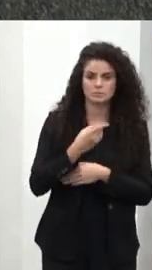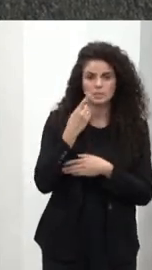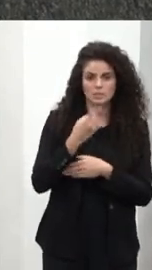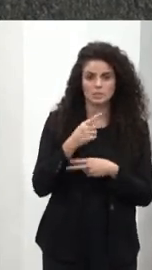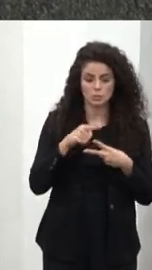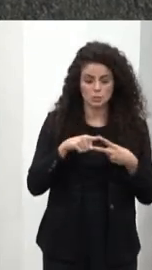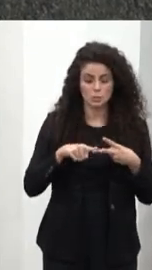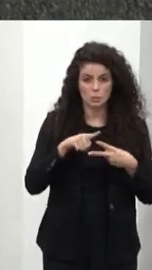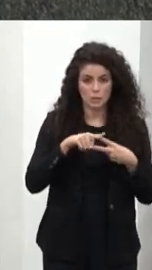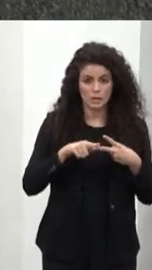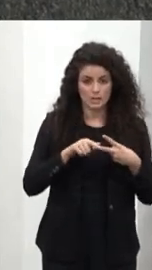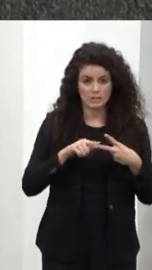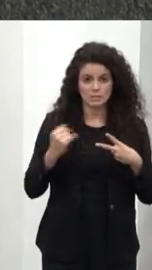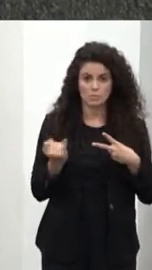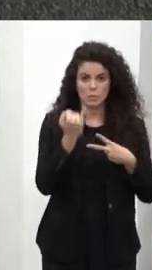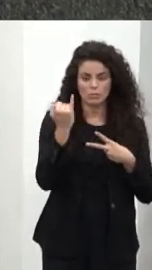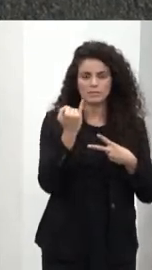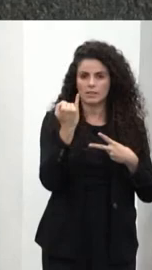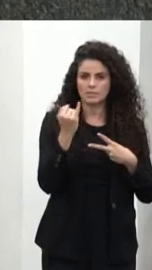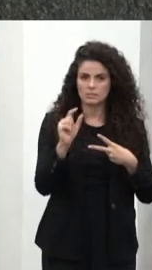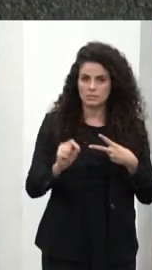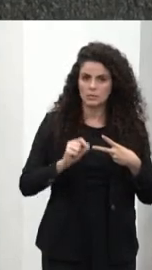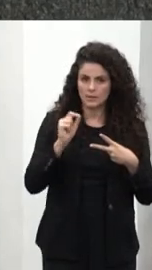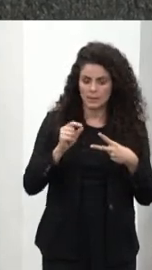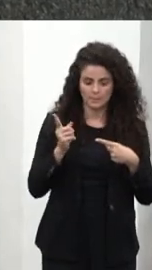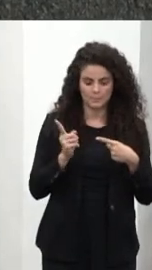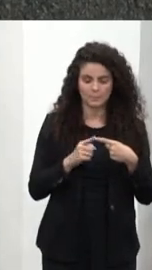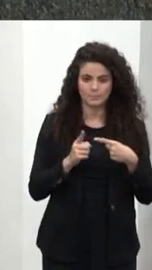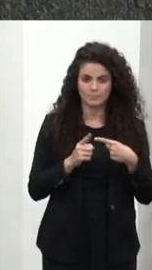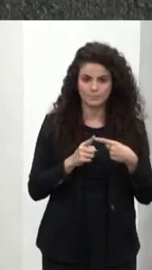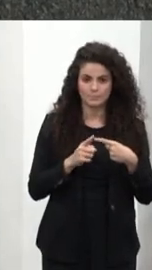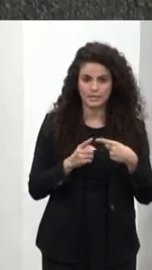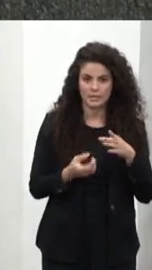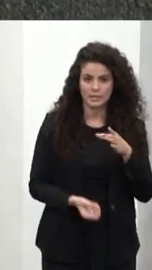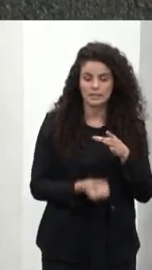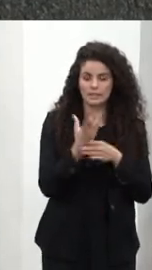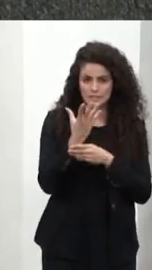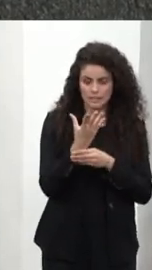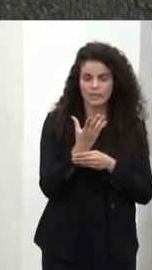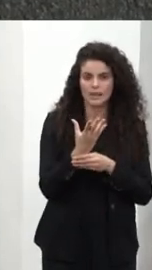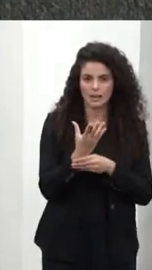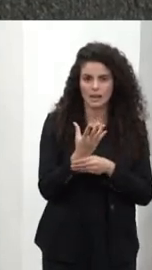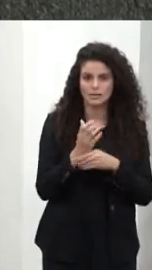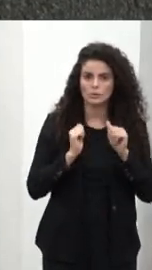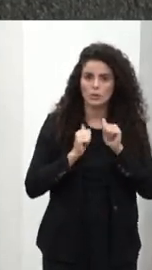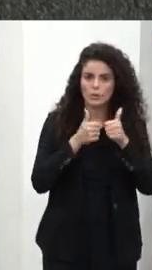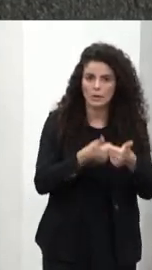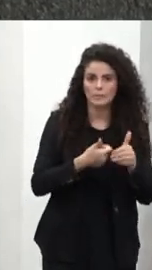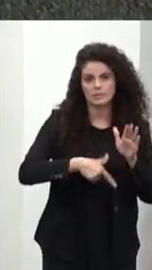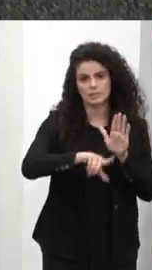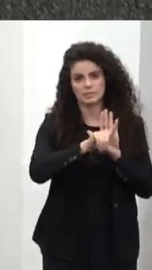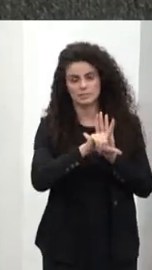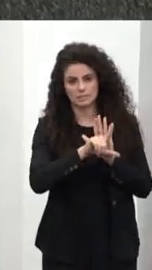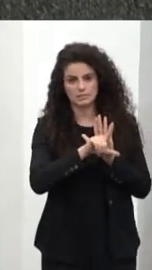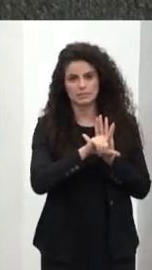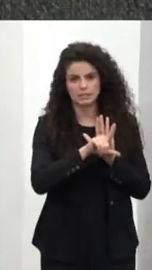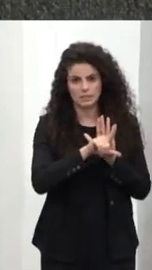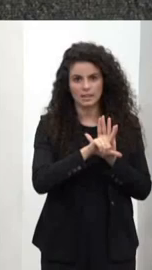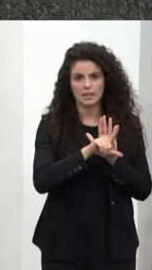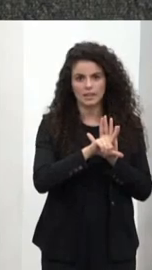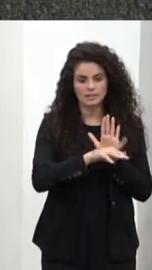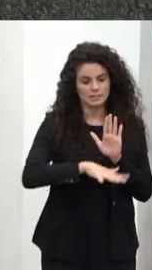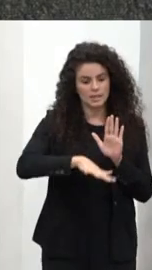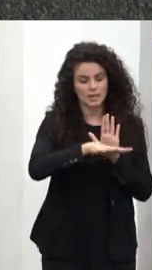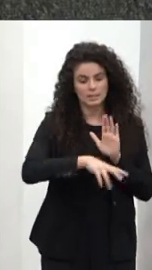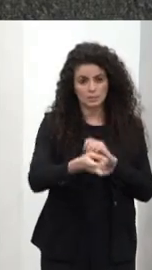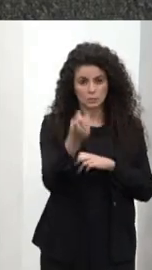ações concretas uma delas é a Constituição do acompanhamento das leis ligados ao setor